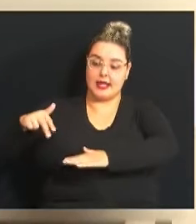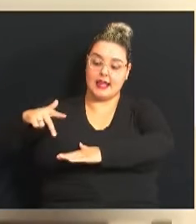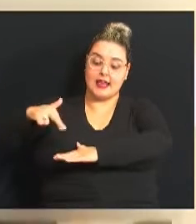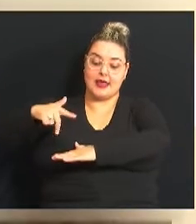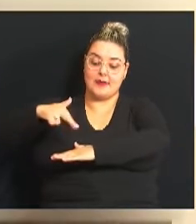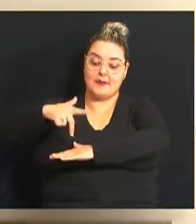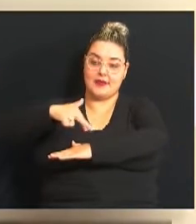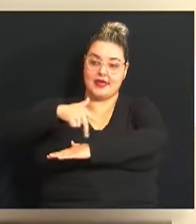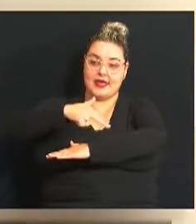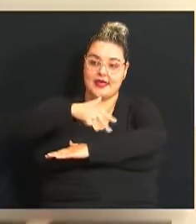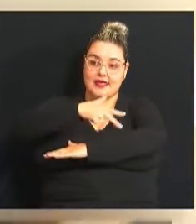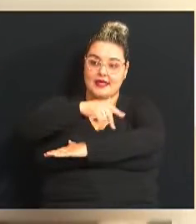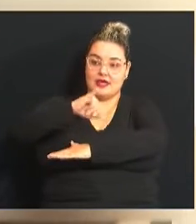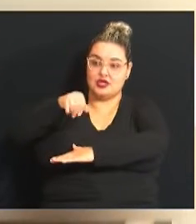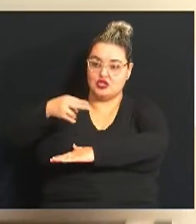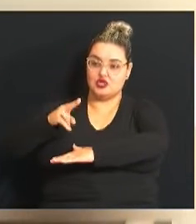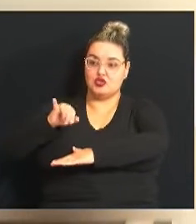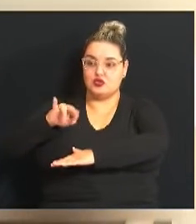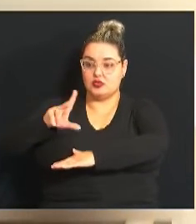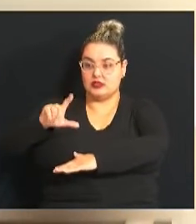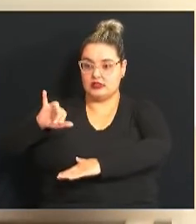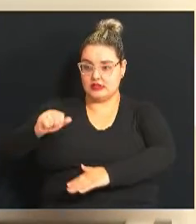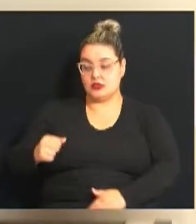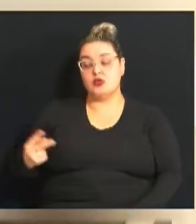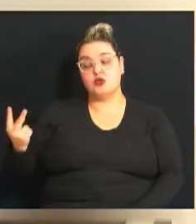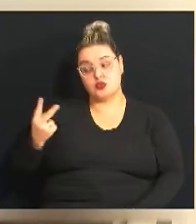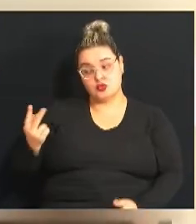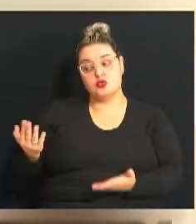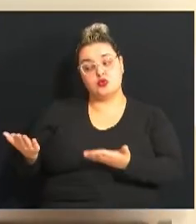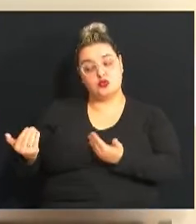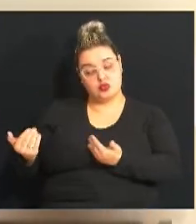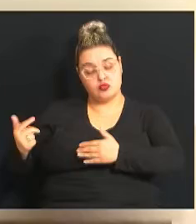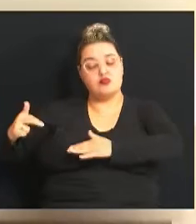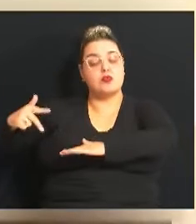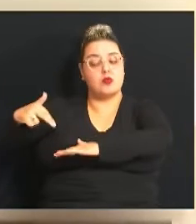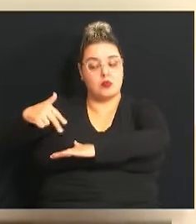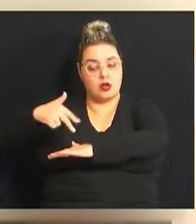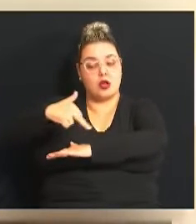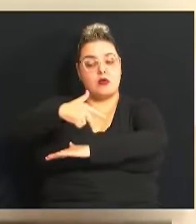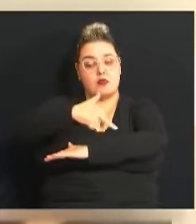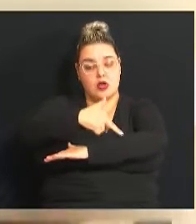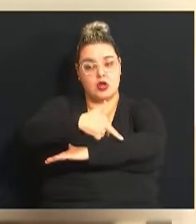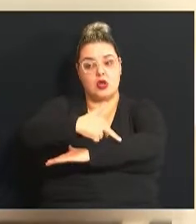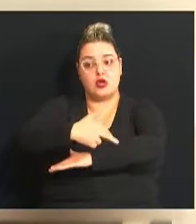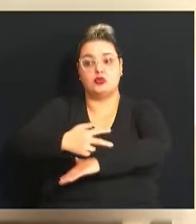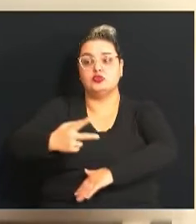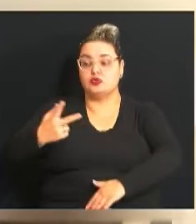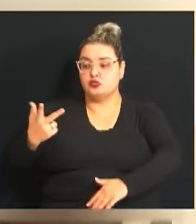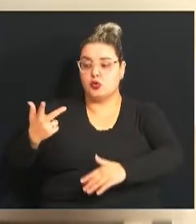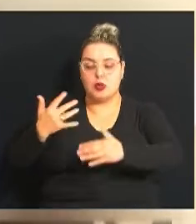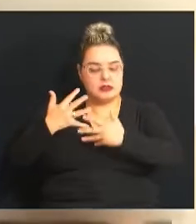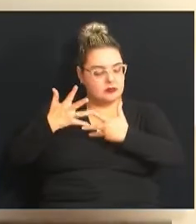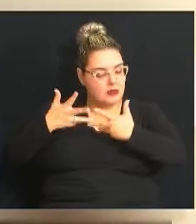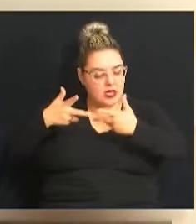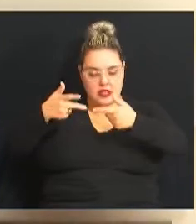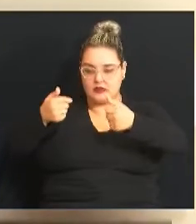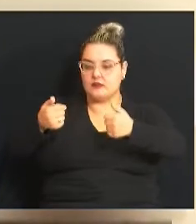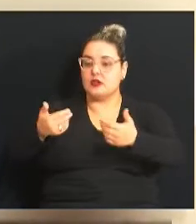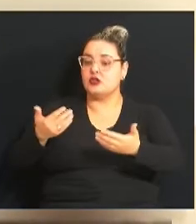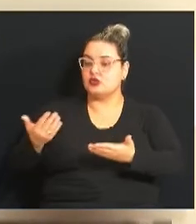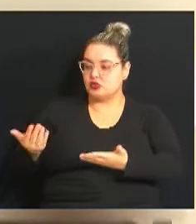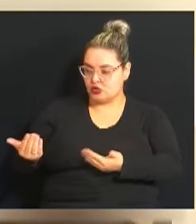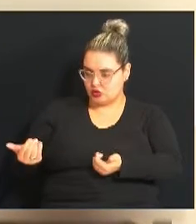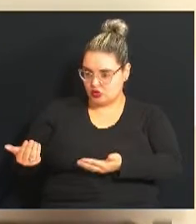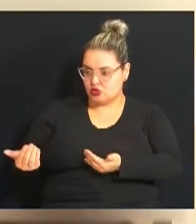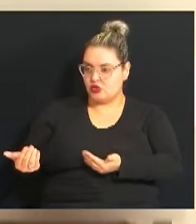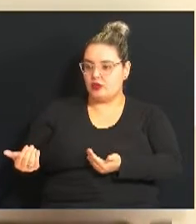a Juliana, mas os 2 jovens na passarela são 2 brilhantes jovens, que eles executam o